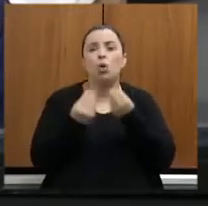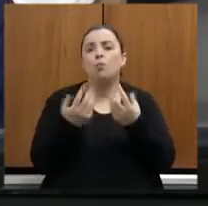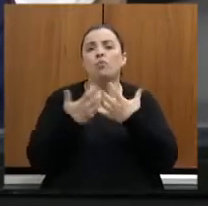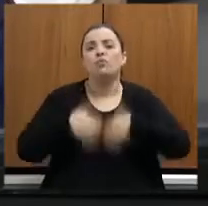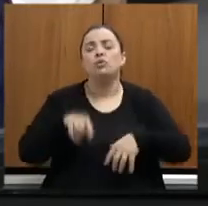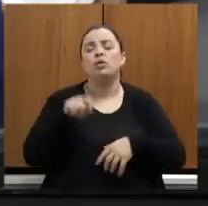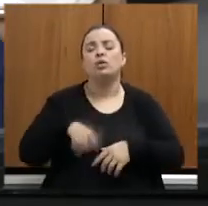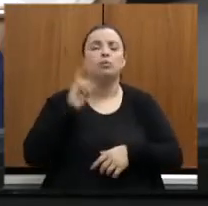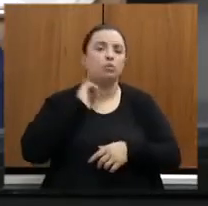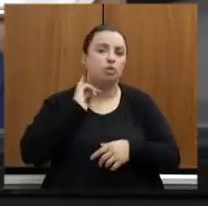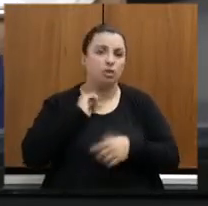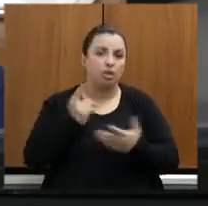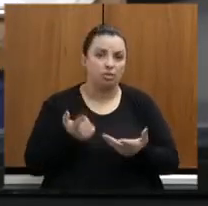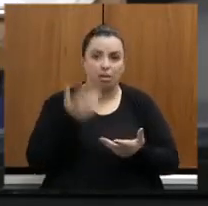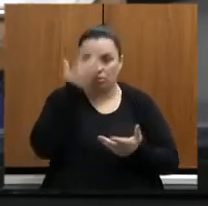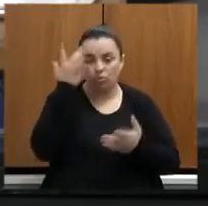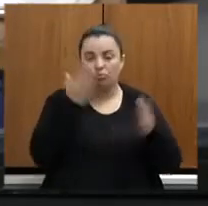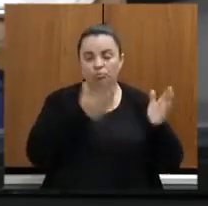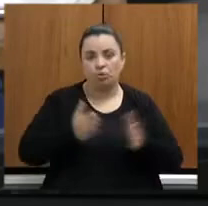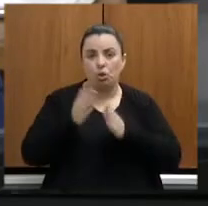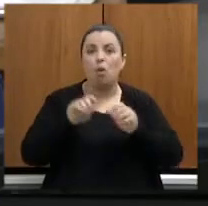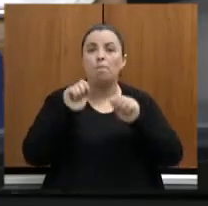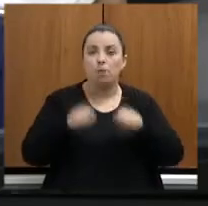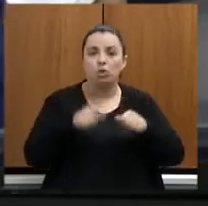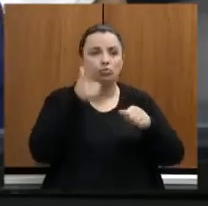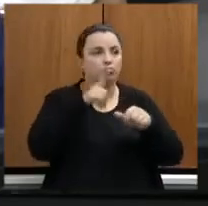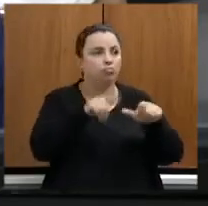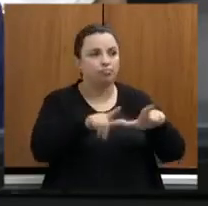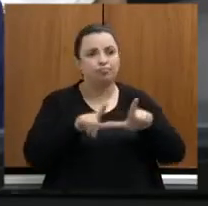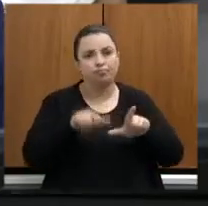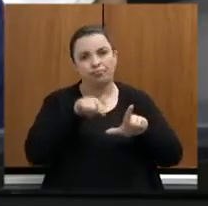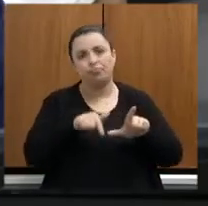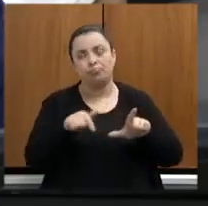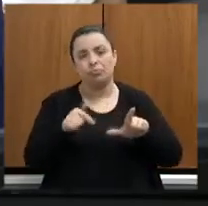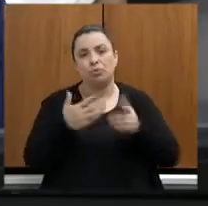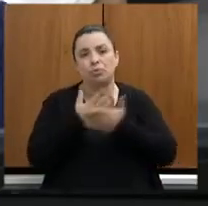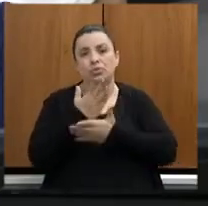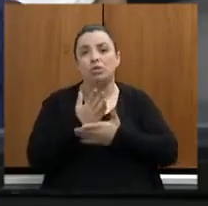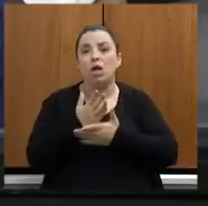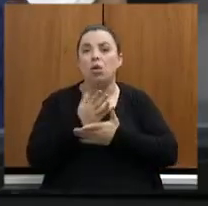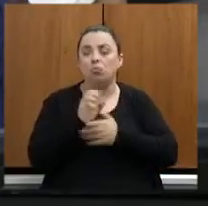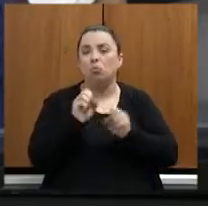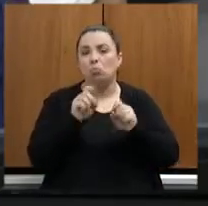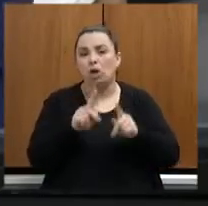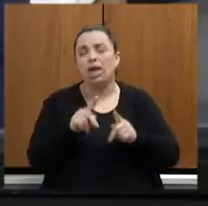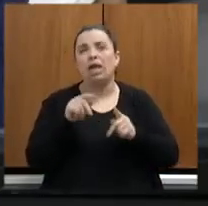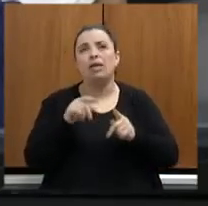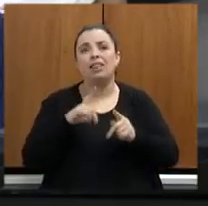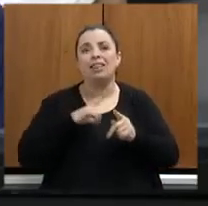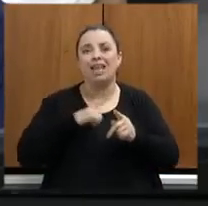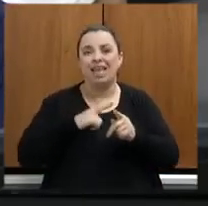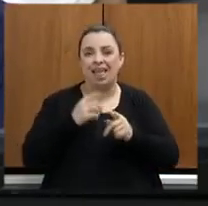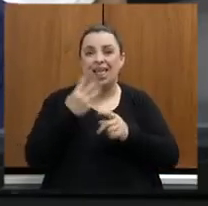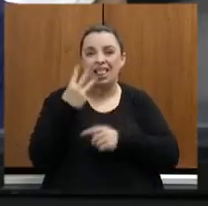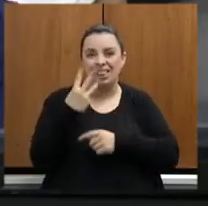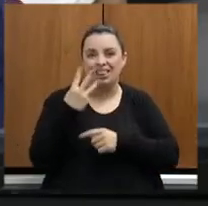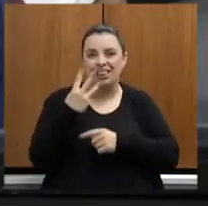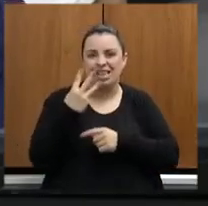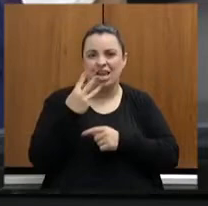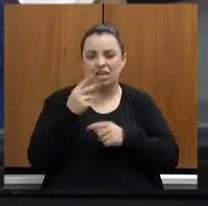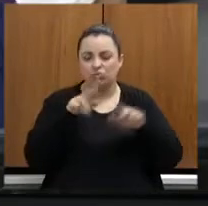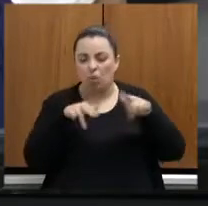sua entender o produtor pode certificar assim não tem problema ele faz os três exames ele certifica a